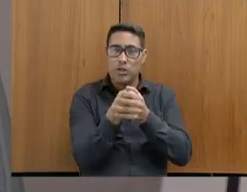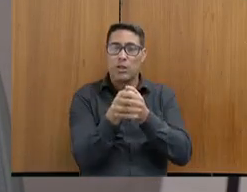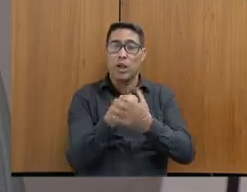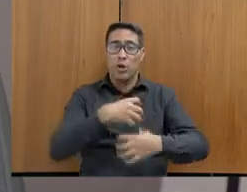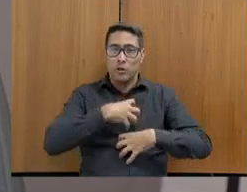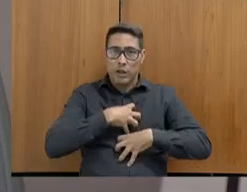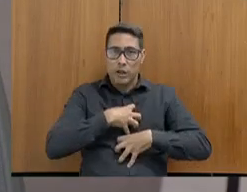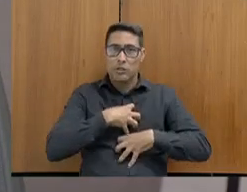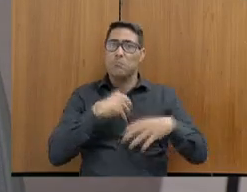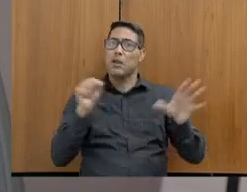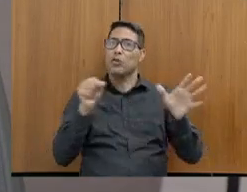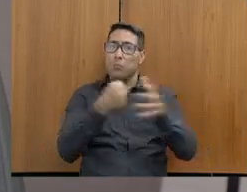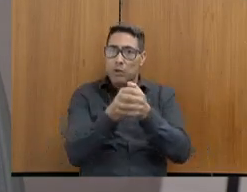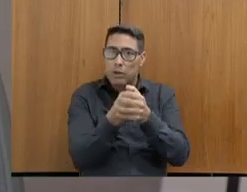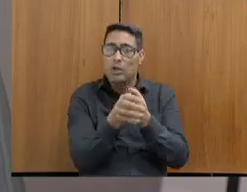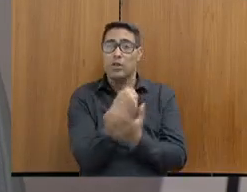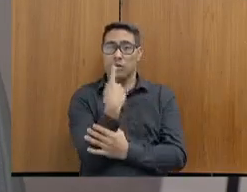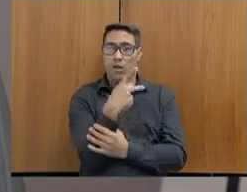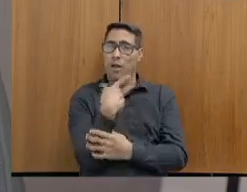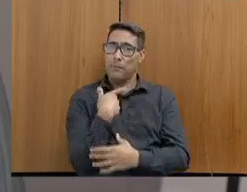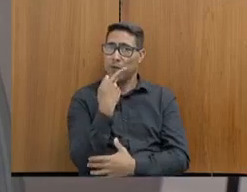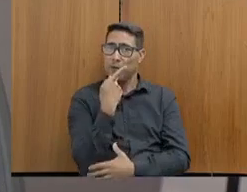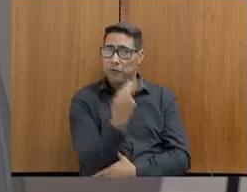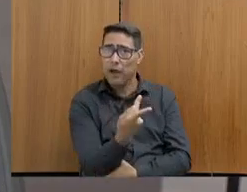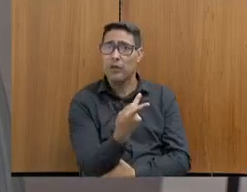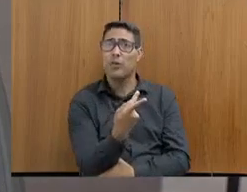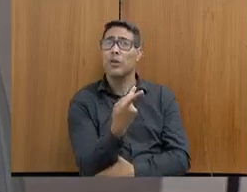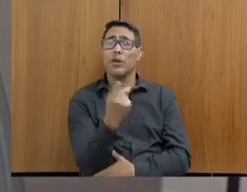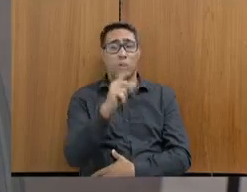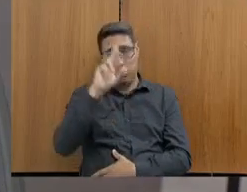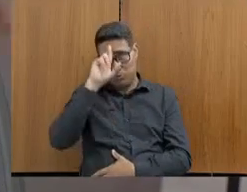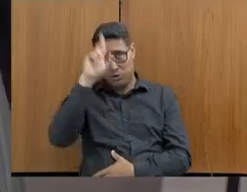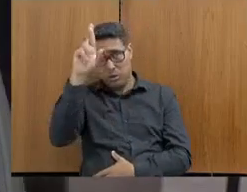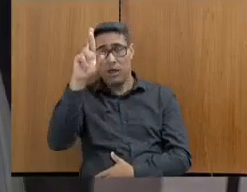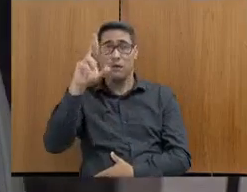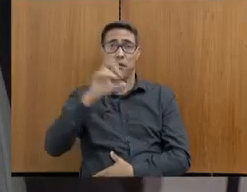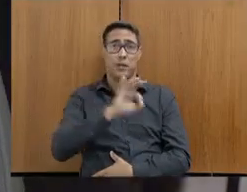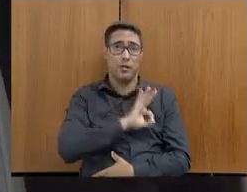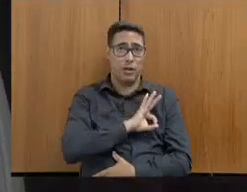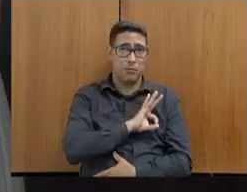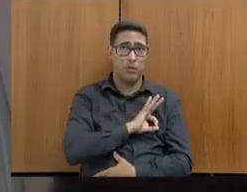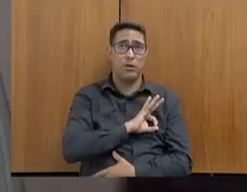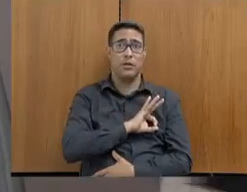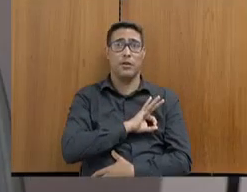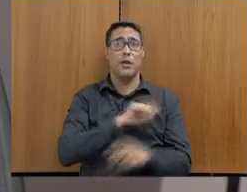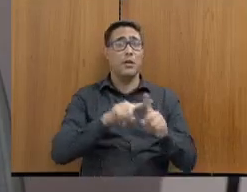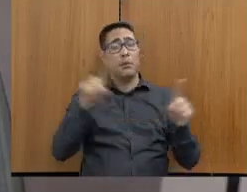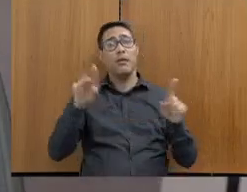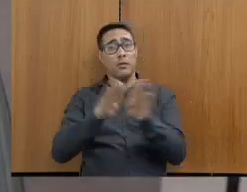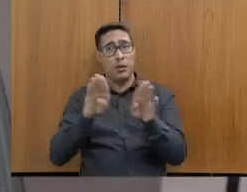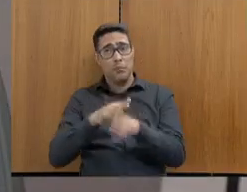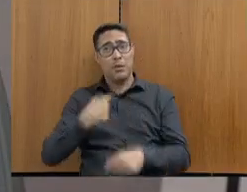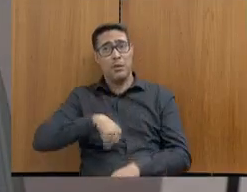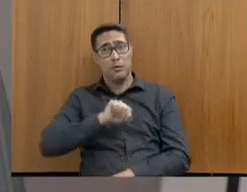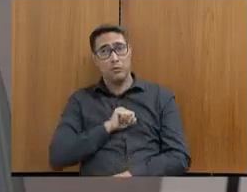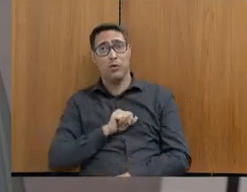protegidos e eu falo isso não somente como chefe da polícia como delegado mas com mulher né porque a intimidade ninguém pode ser